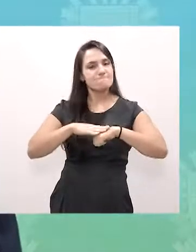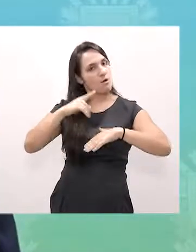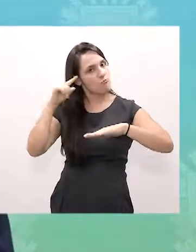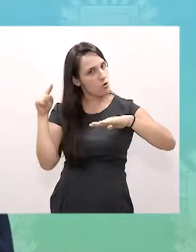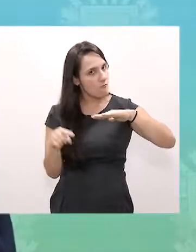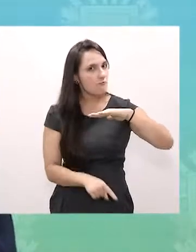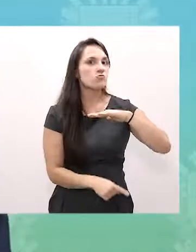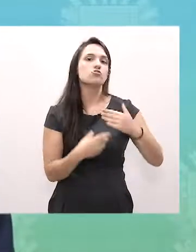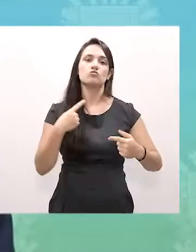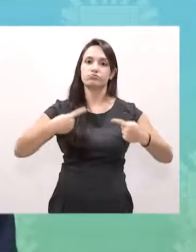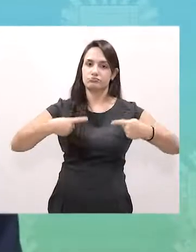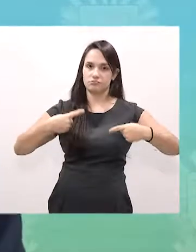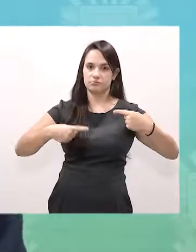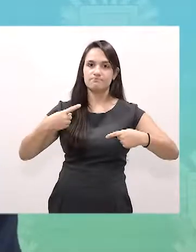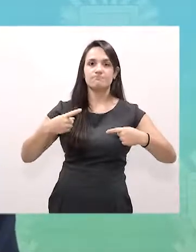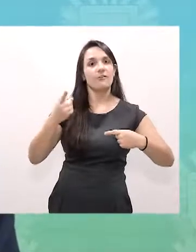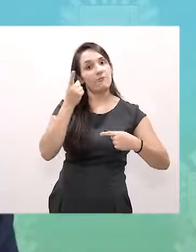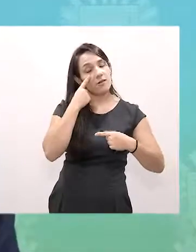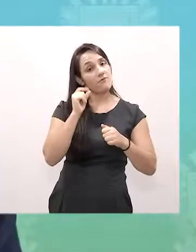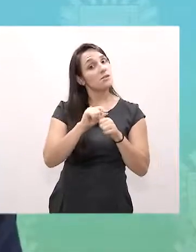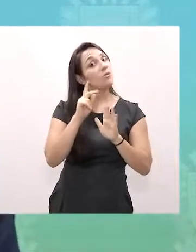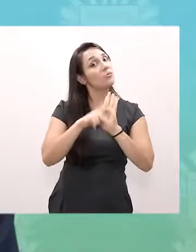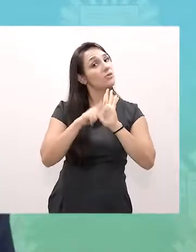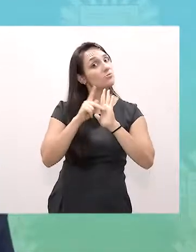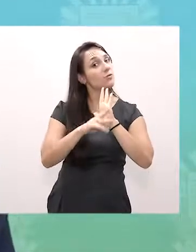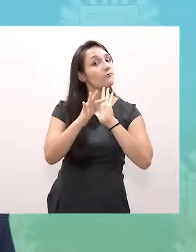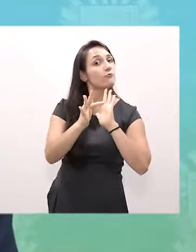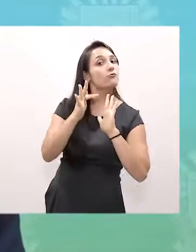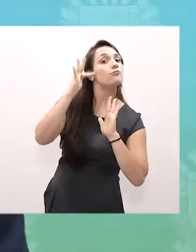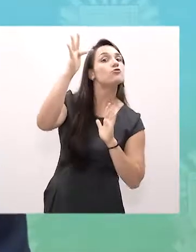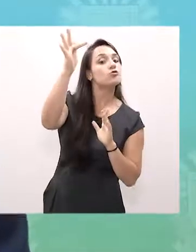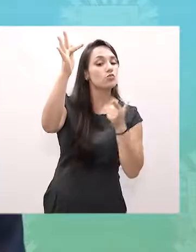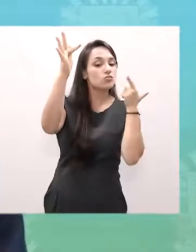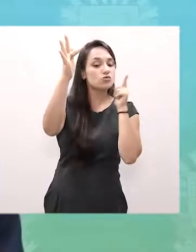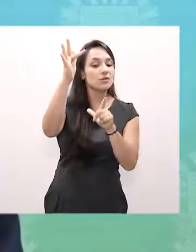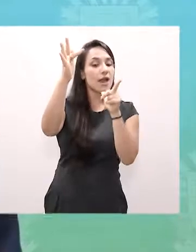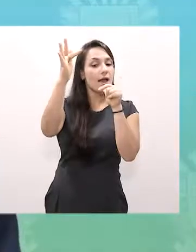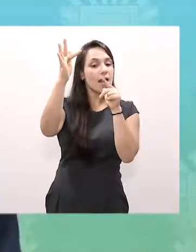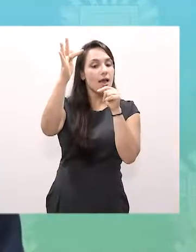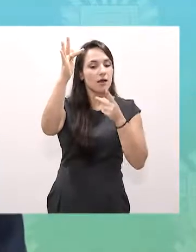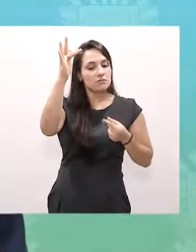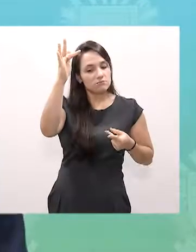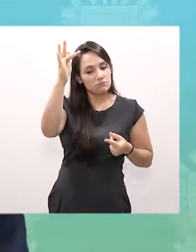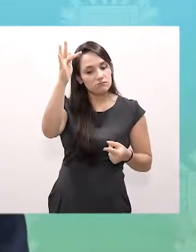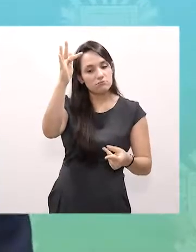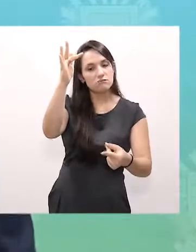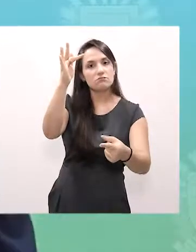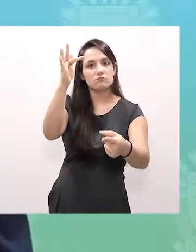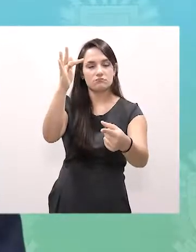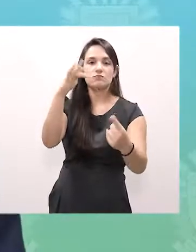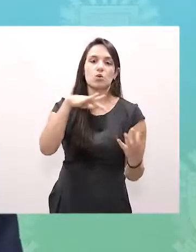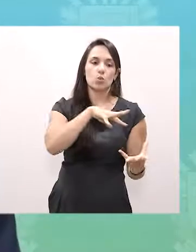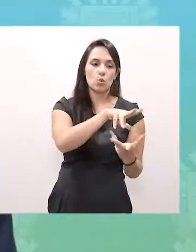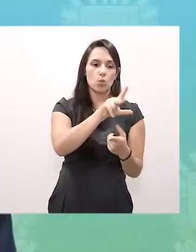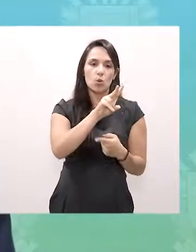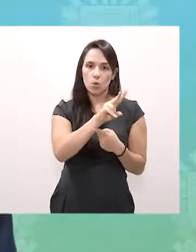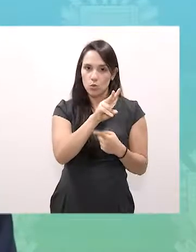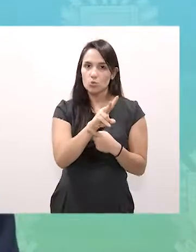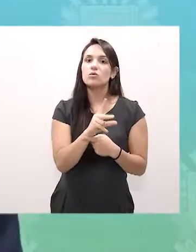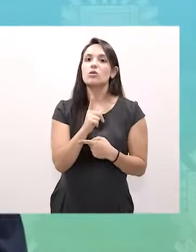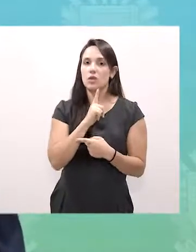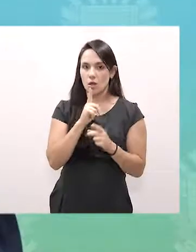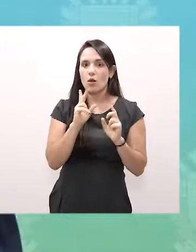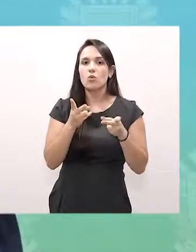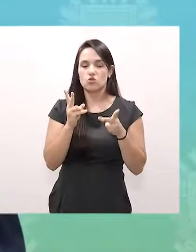aprofundar nesse debate e planejar o futuro para a preservação e ter a